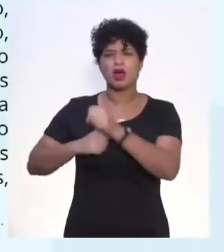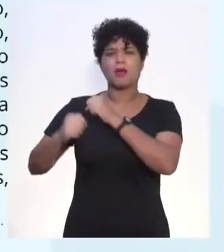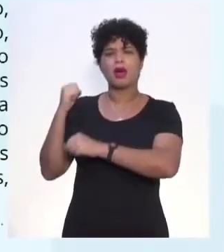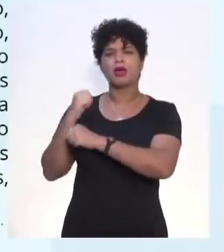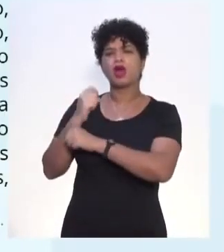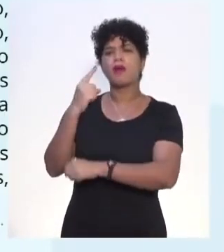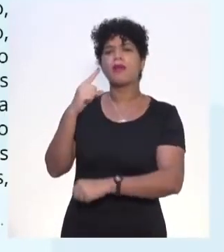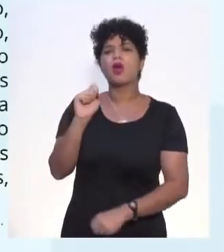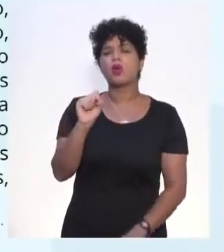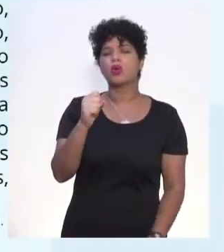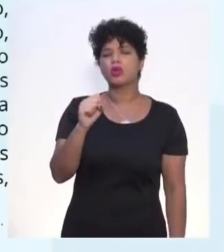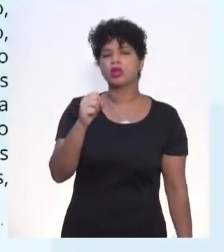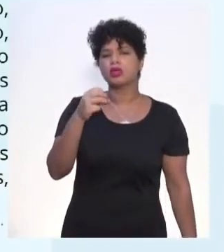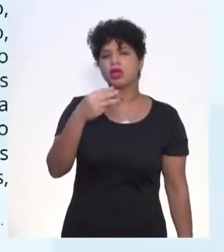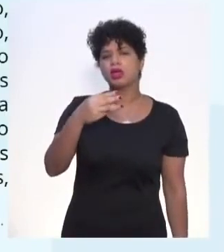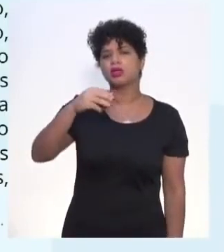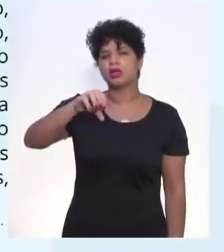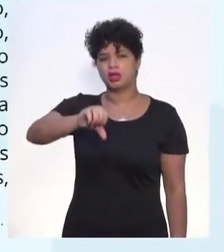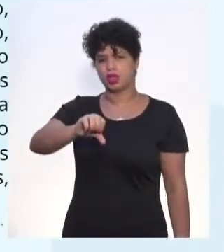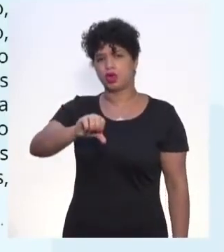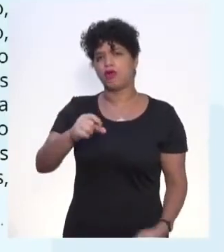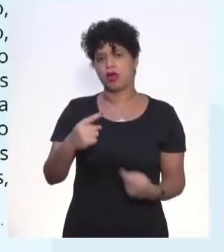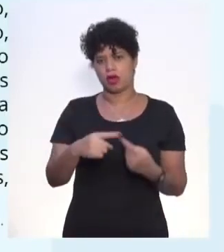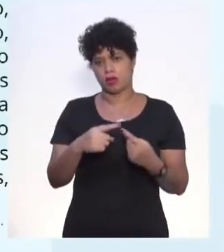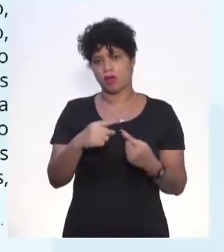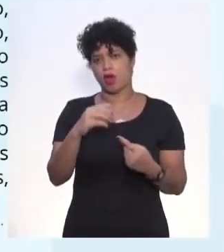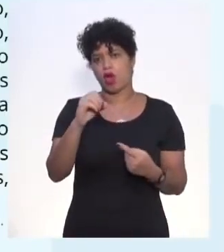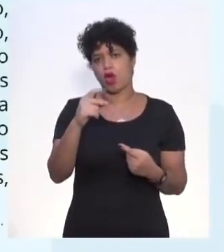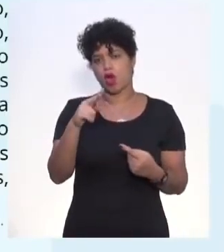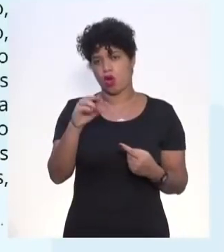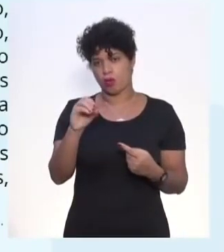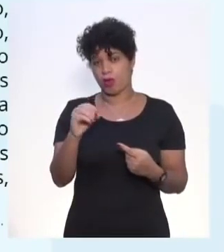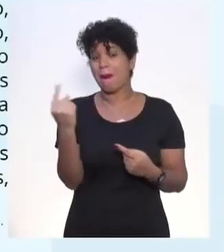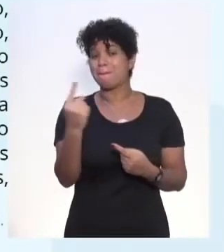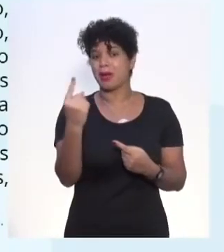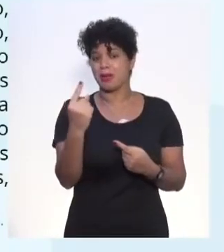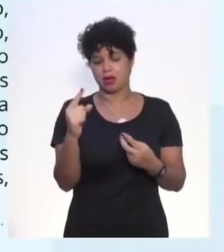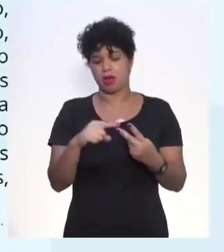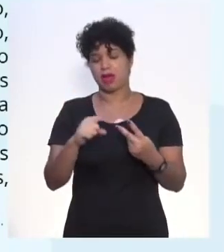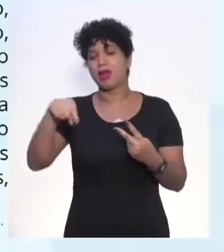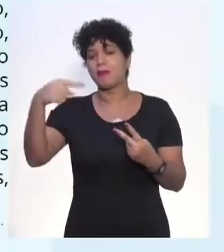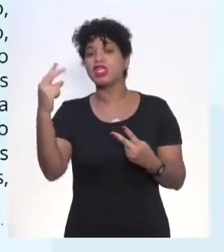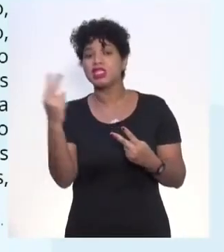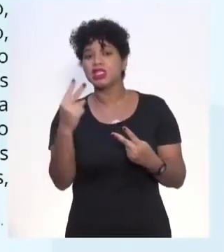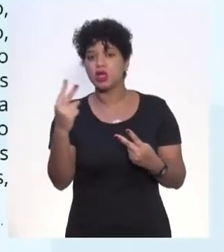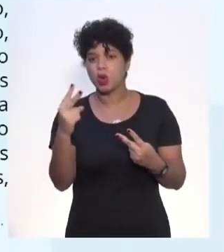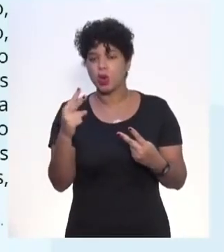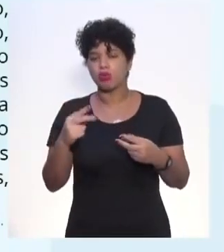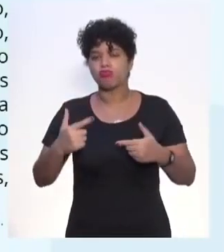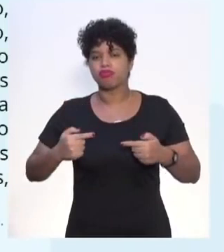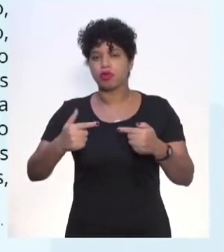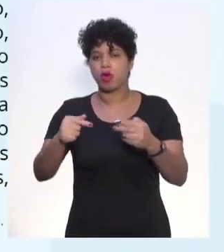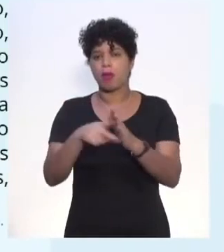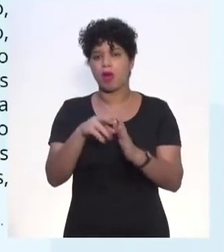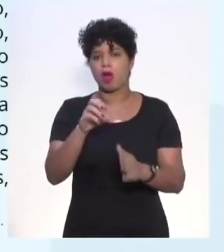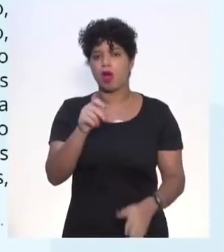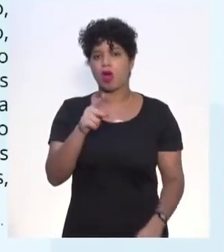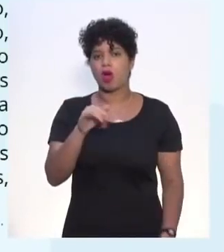e 42, Primeira Guerra do Ópio, e depois a Segunda Guerra do Ópio entre 1856